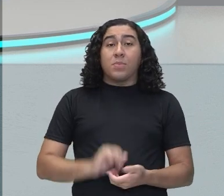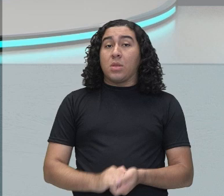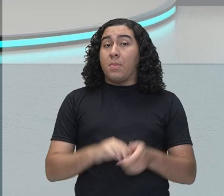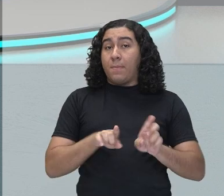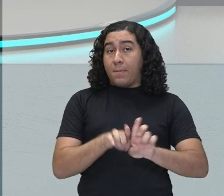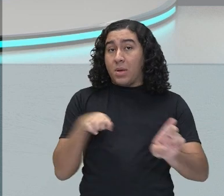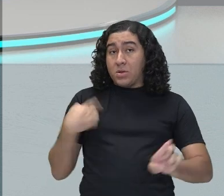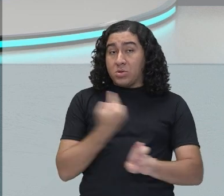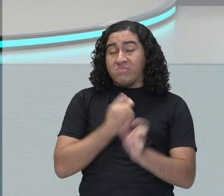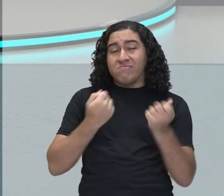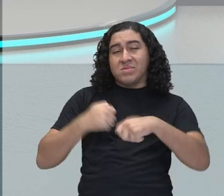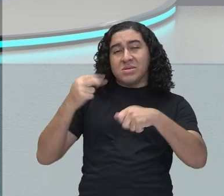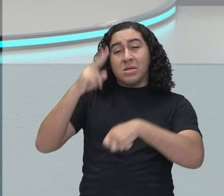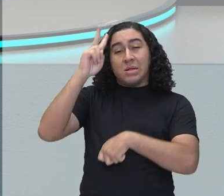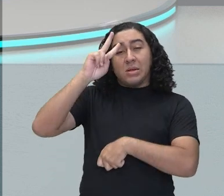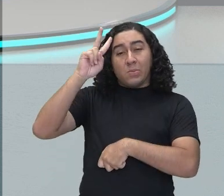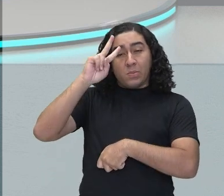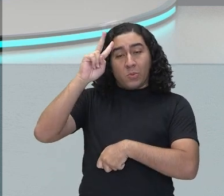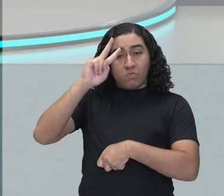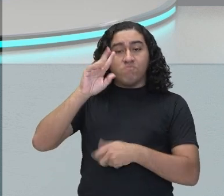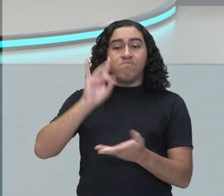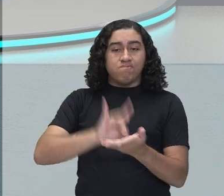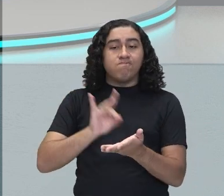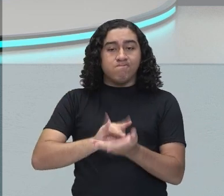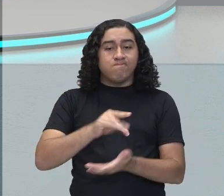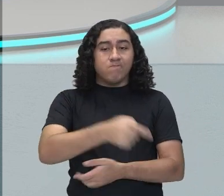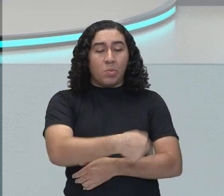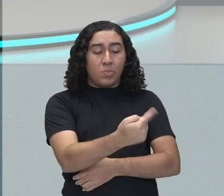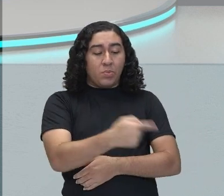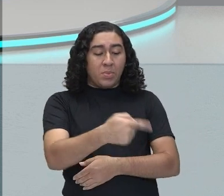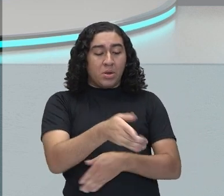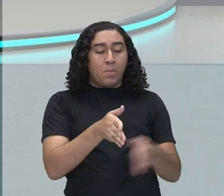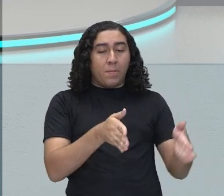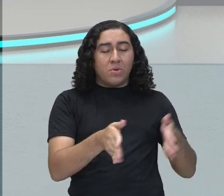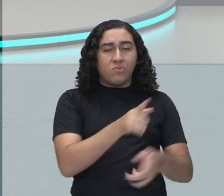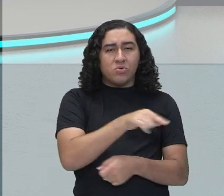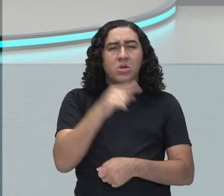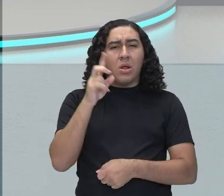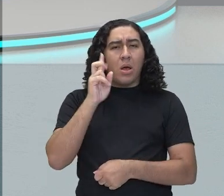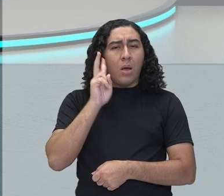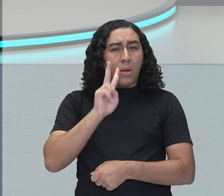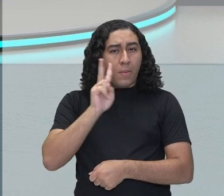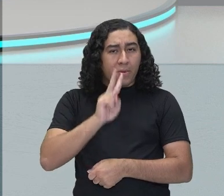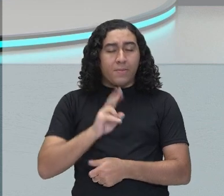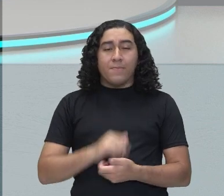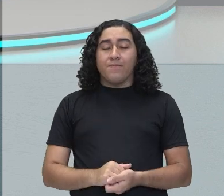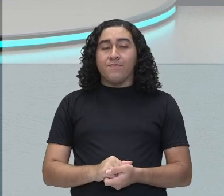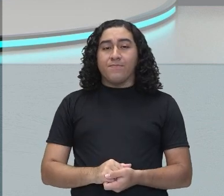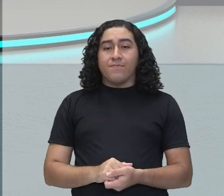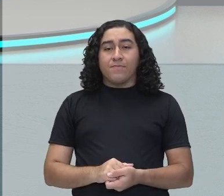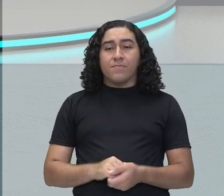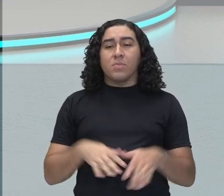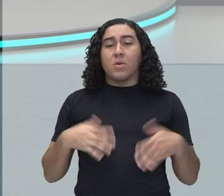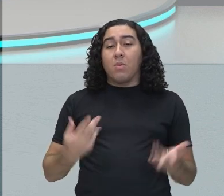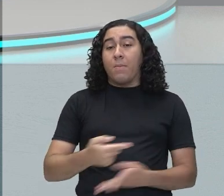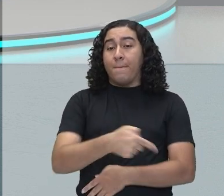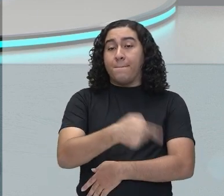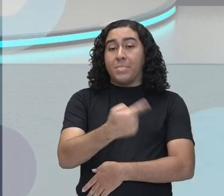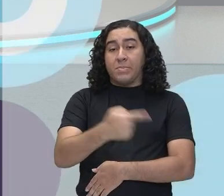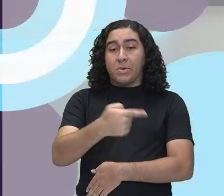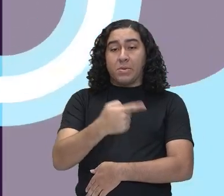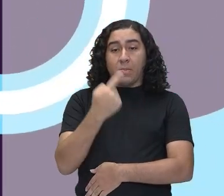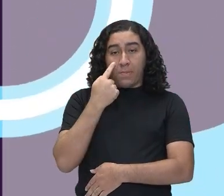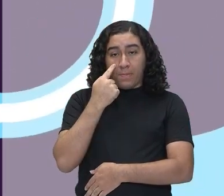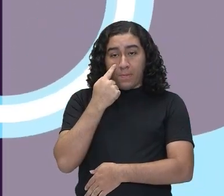precisa recordar, né? A primeira geração, vocês lembram? Então vamos ver do que se tratou a primeira